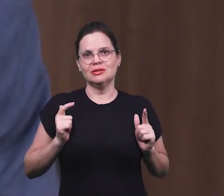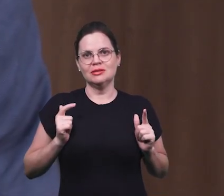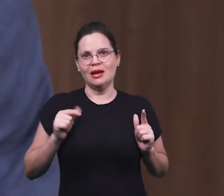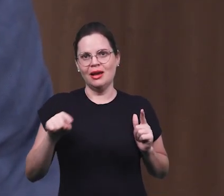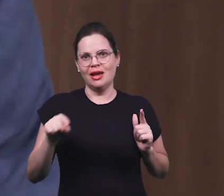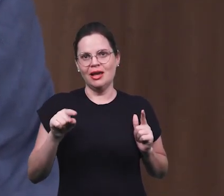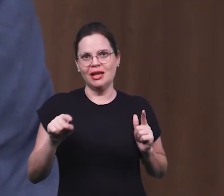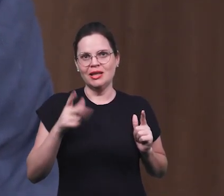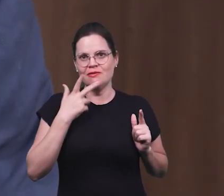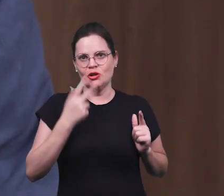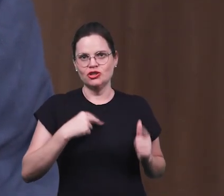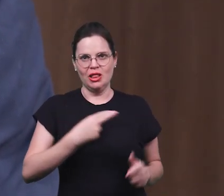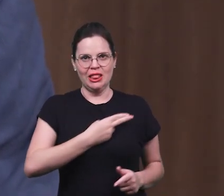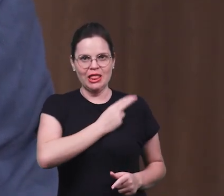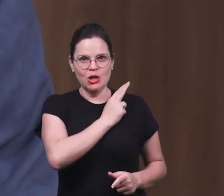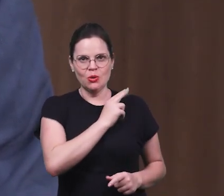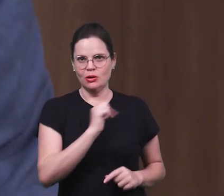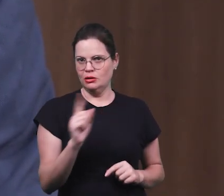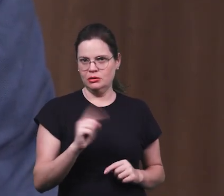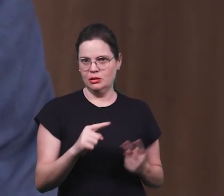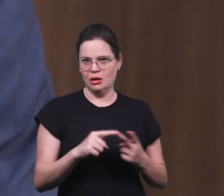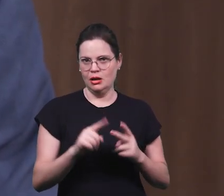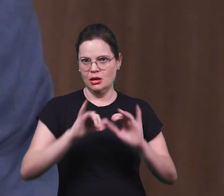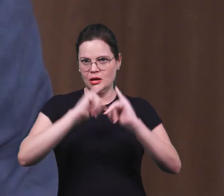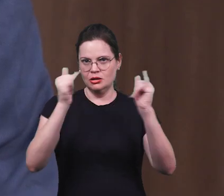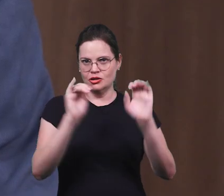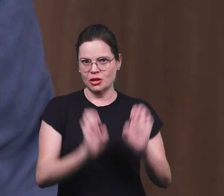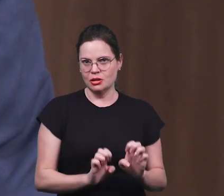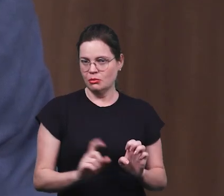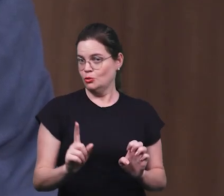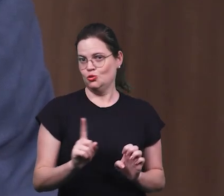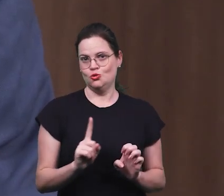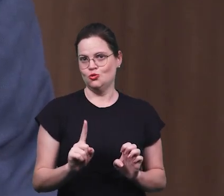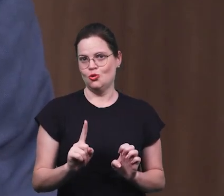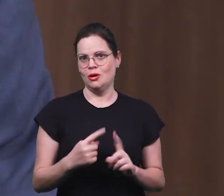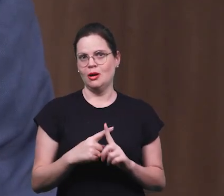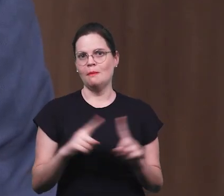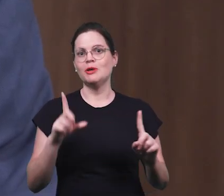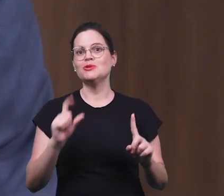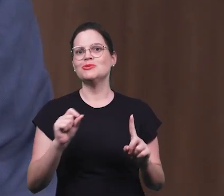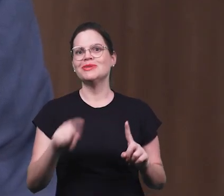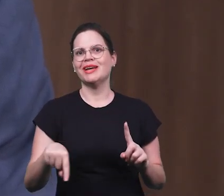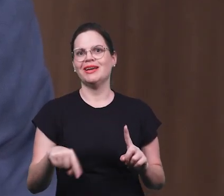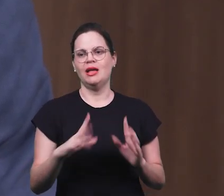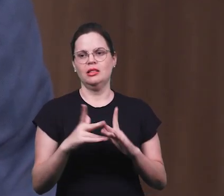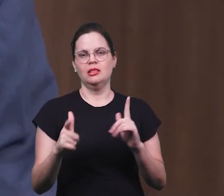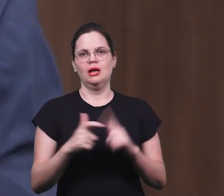reclamou de que tinha Nicolaita lá dentro, reclamou que tinha Jezabel, não reclamou não sei o quê, mas reclamou que a igreja é fria.